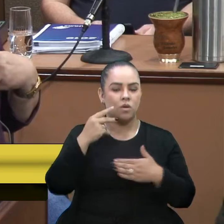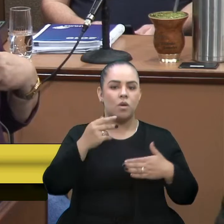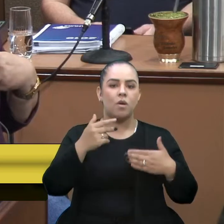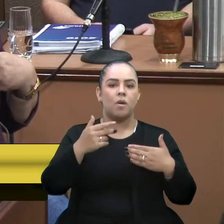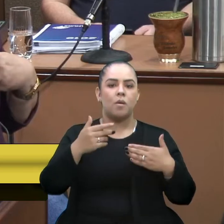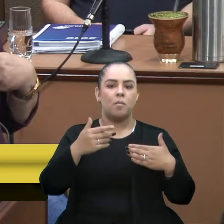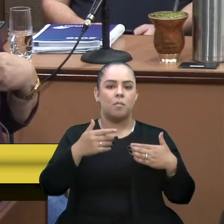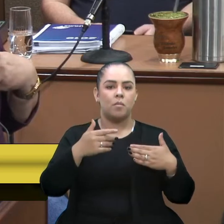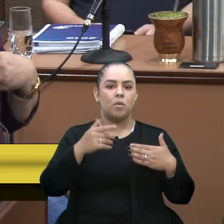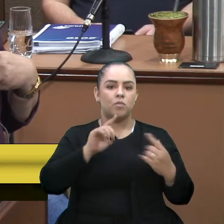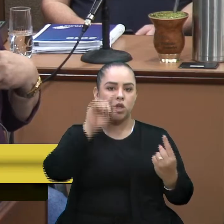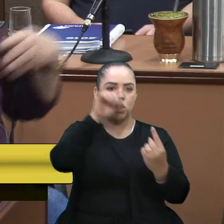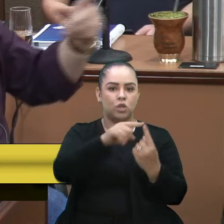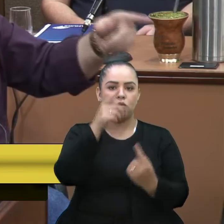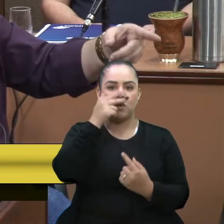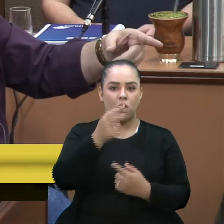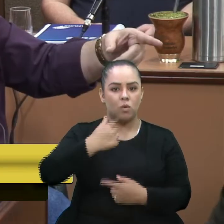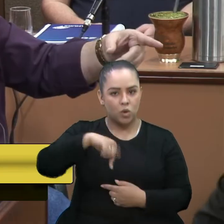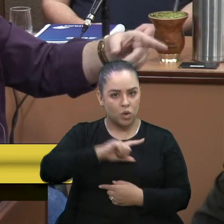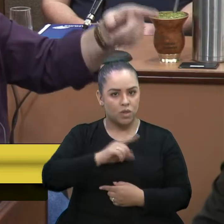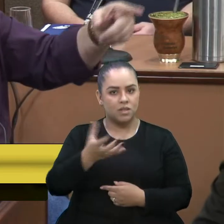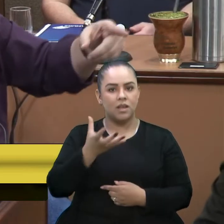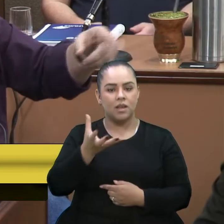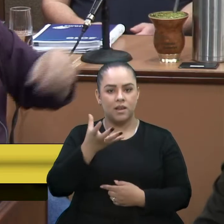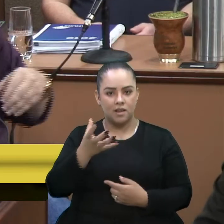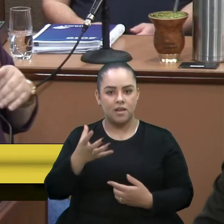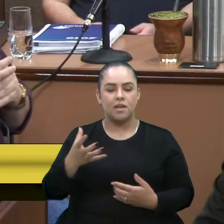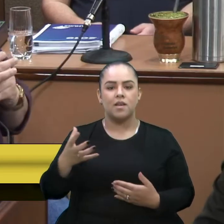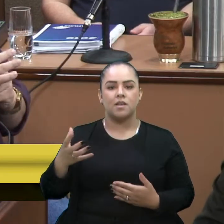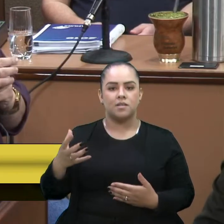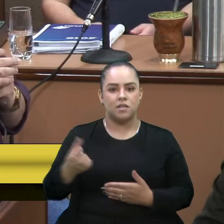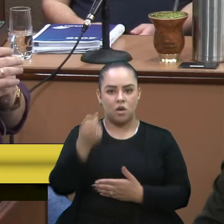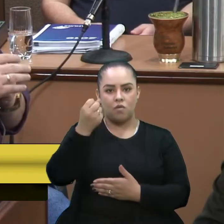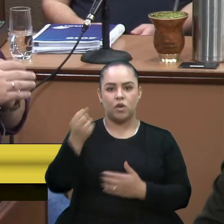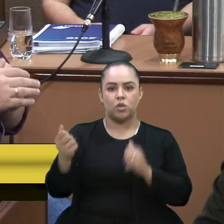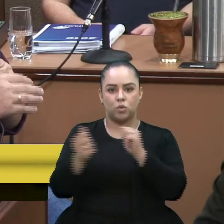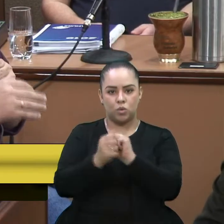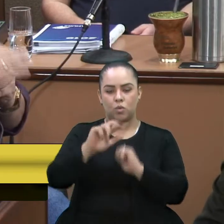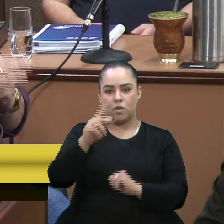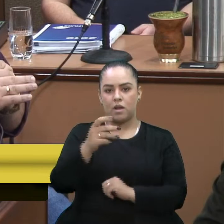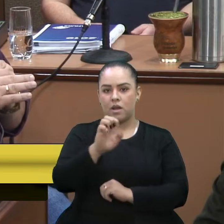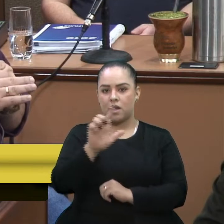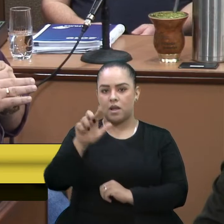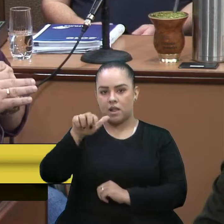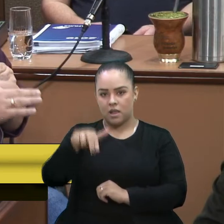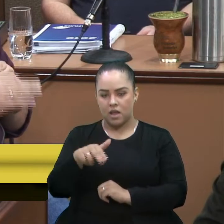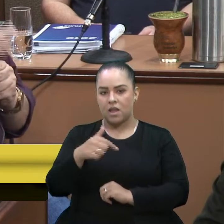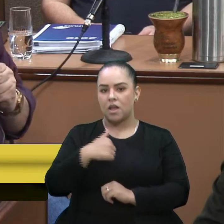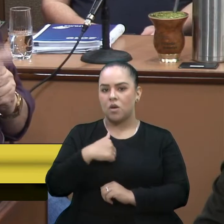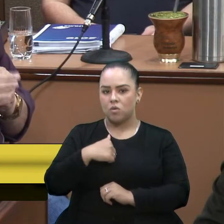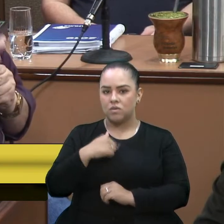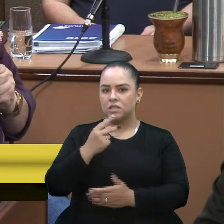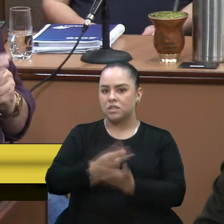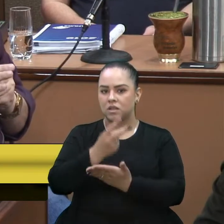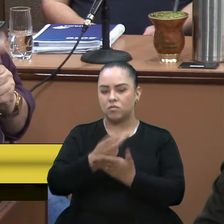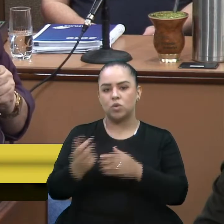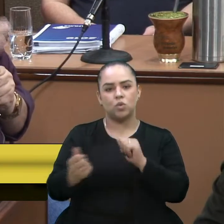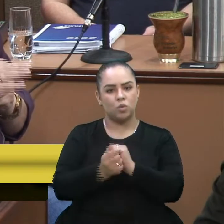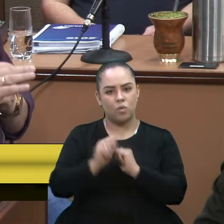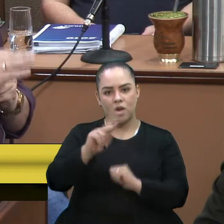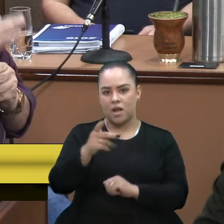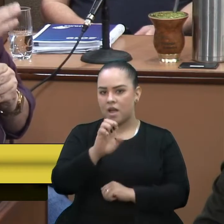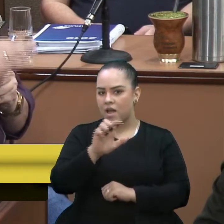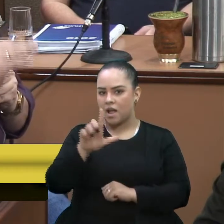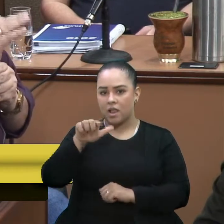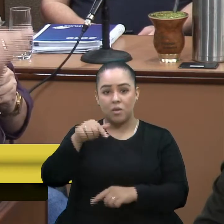sim queremos salvar. E juntamente com a Ellen. Hoje, eu defendo a presidente Ellen em todos os sentidos, porque realmente ela